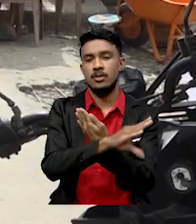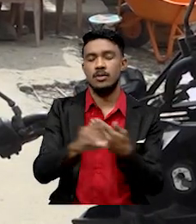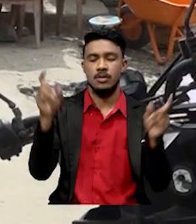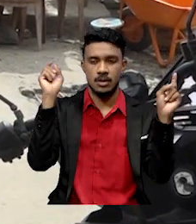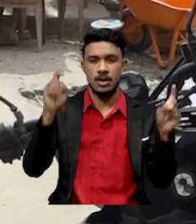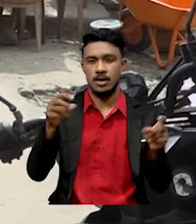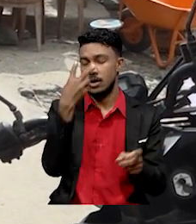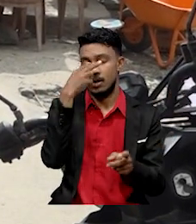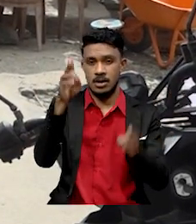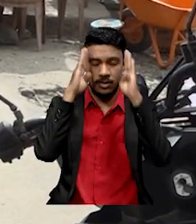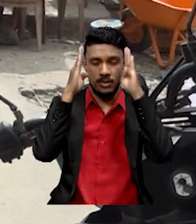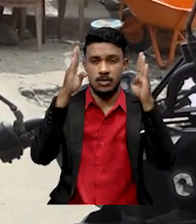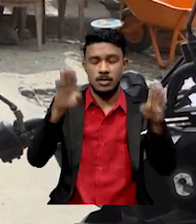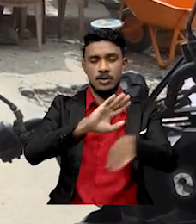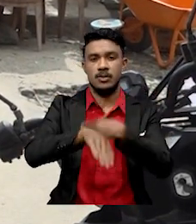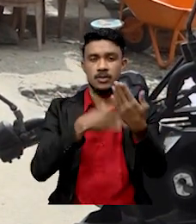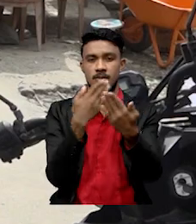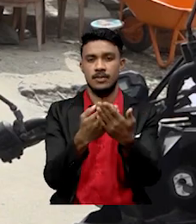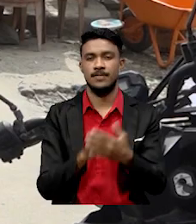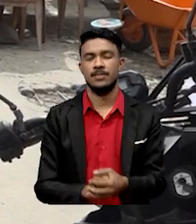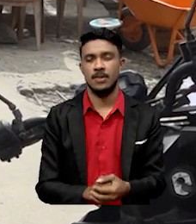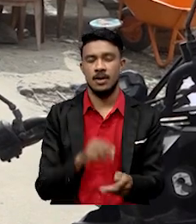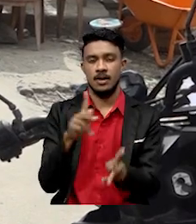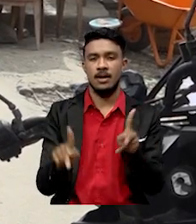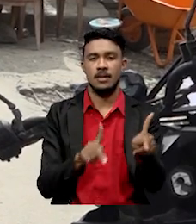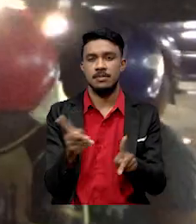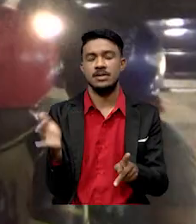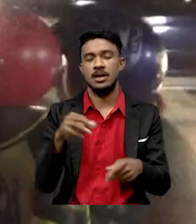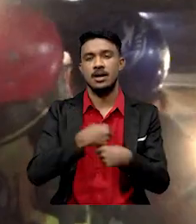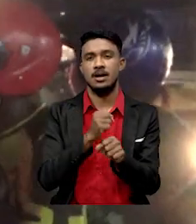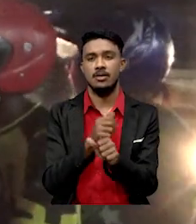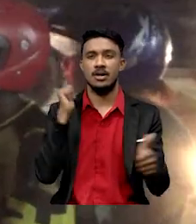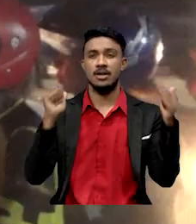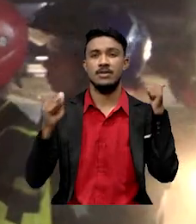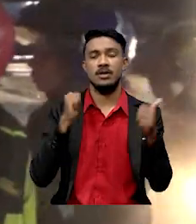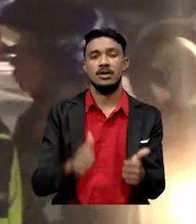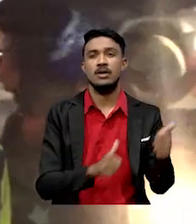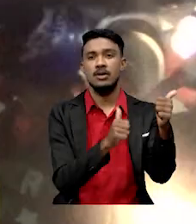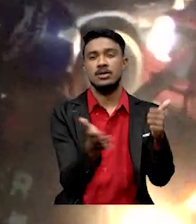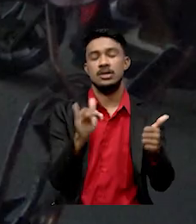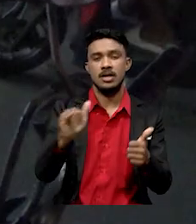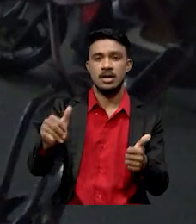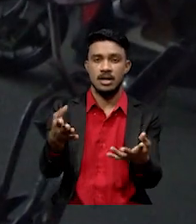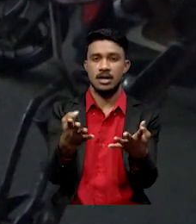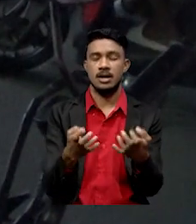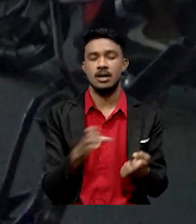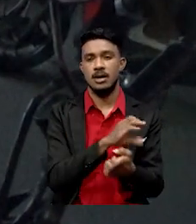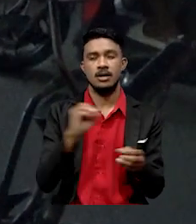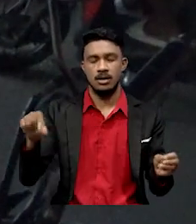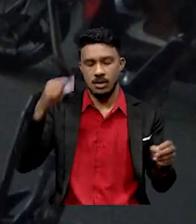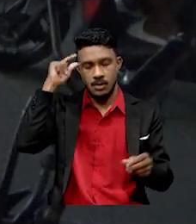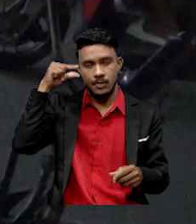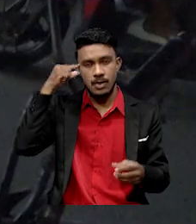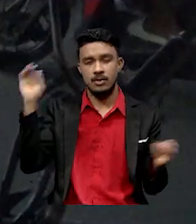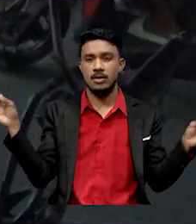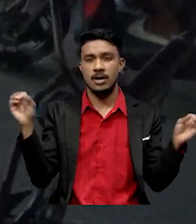tau matam ba ordenamento território. Comunidade sir halo atividade tuir serenia karak, tama governo laia plano diak baninia